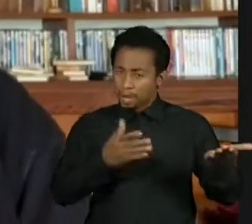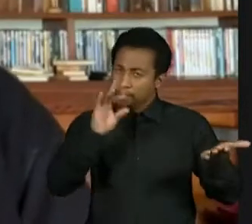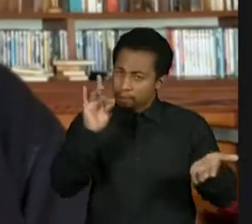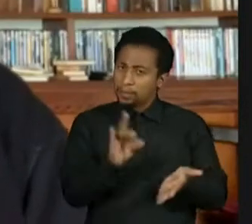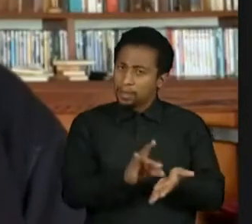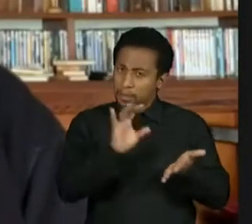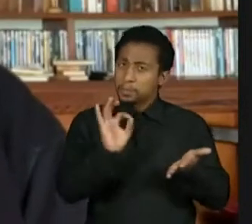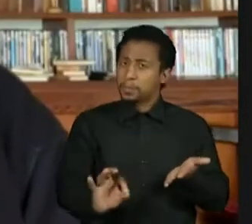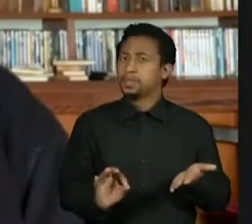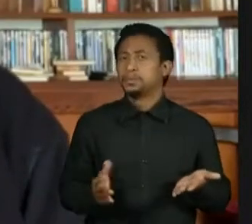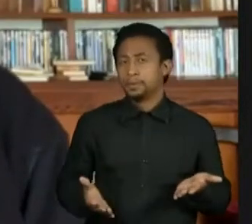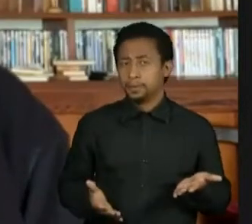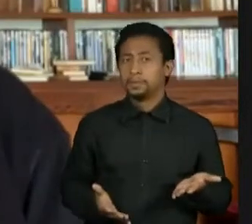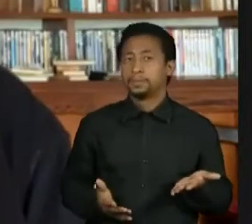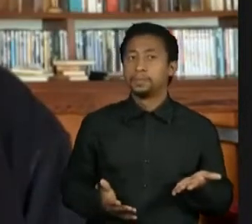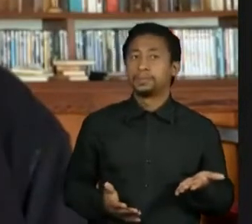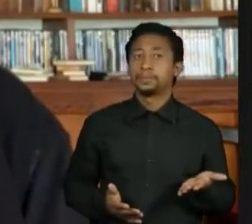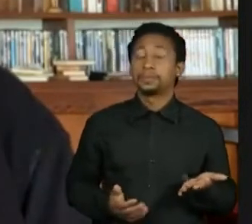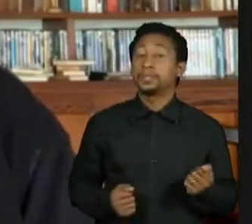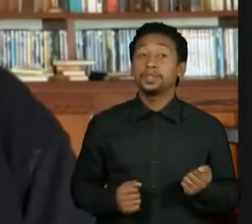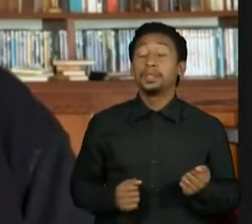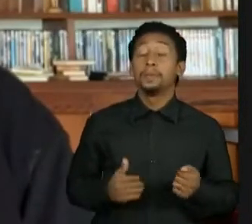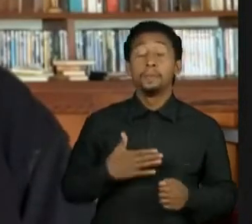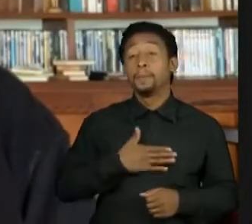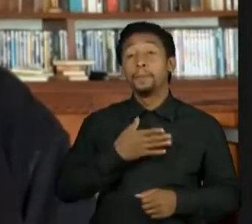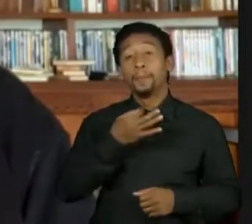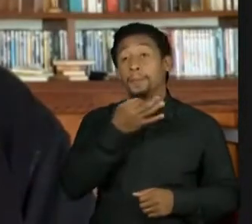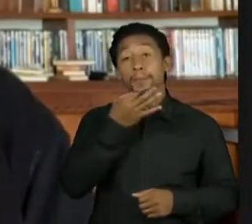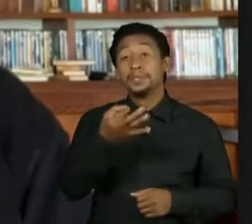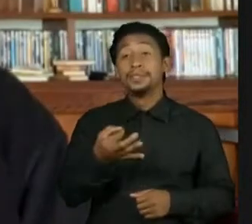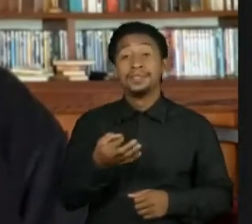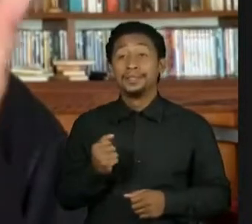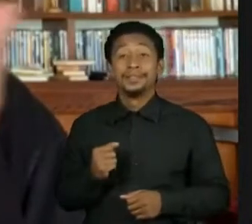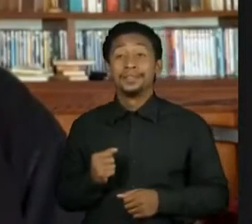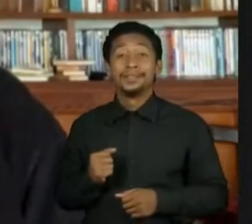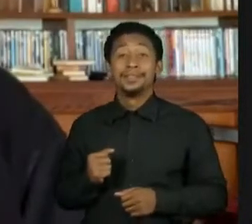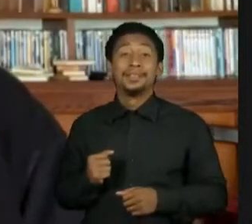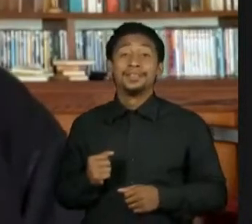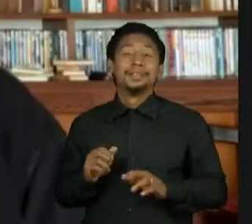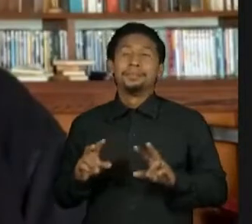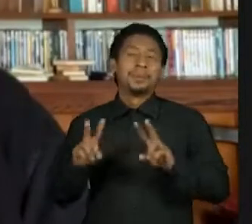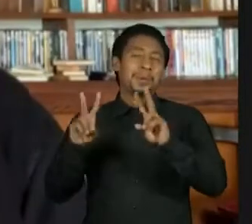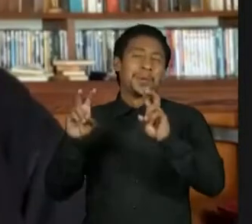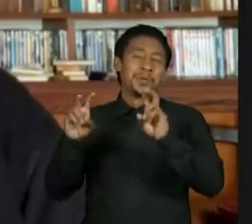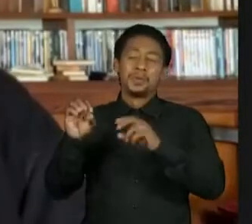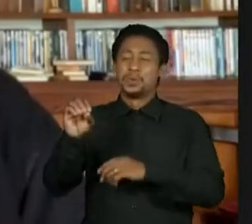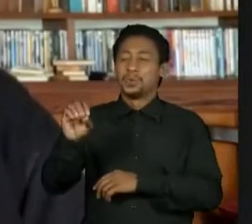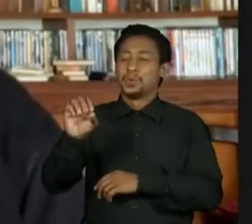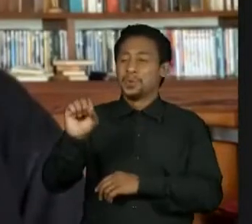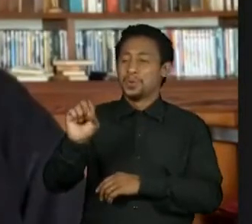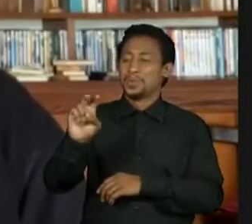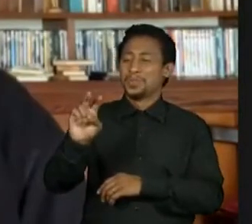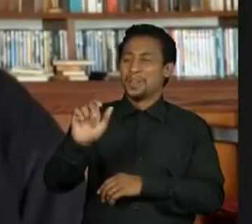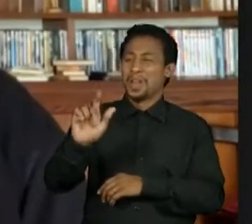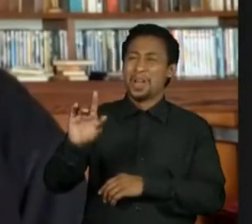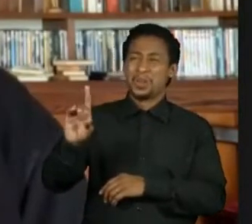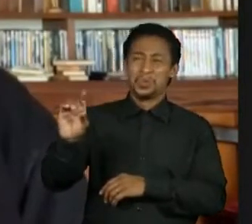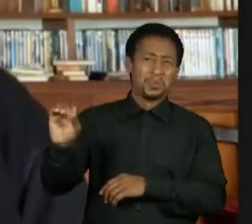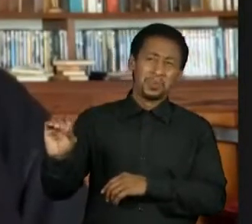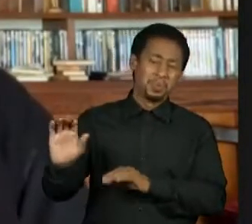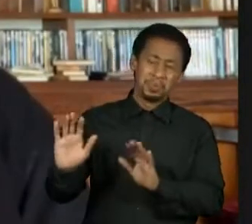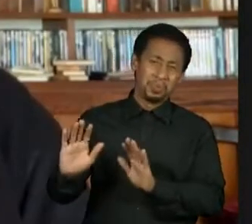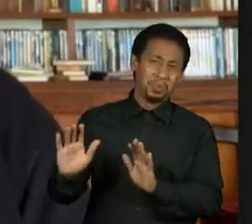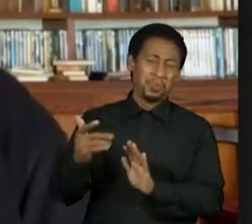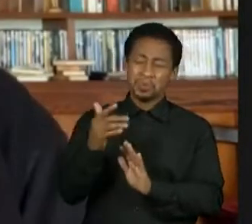né? Eu não tenho nenhuma opinião, sabe, a priori, né, sobre o Oswaldo, sobre o Mário, sobre ninguém, né? Eu tenho